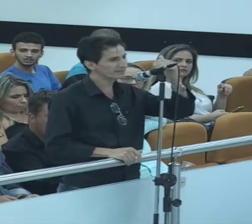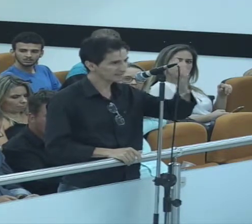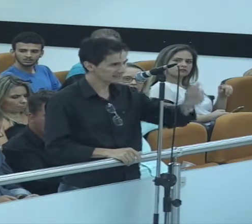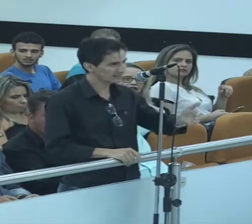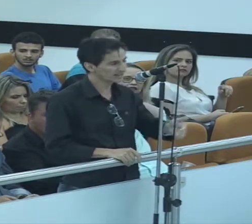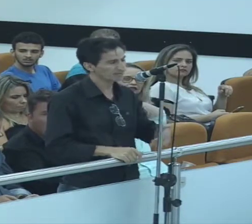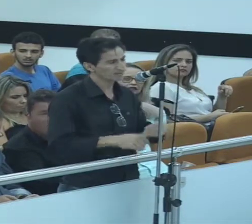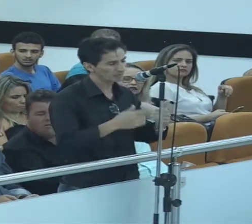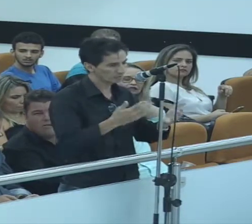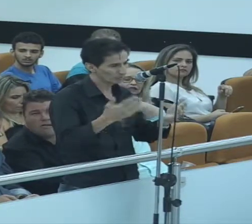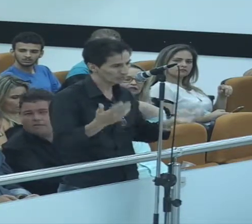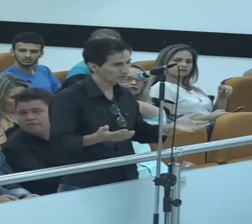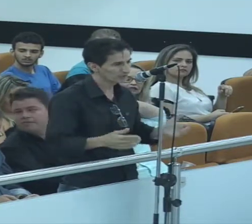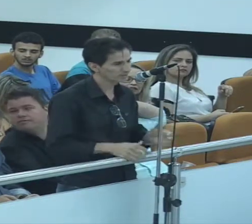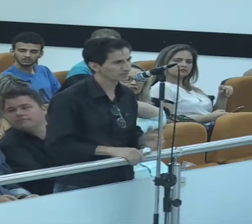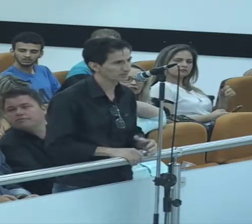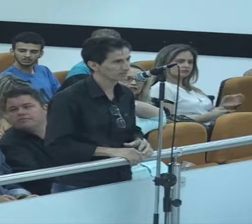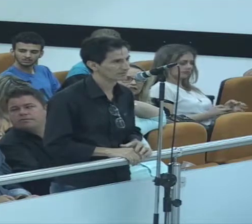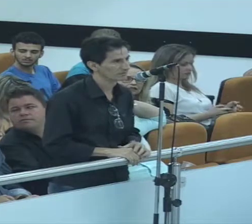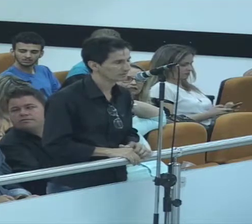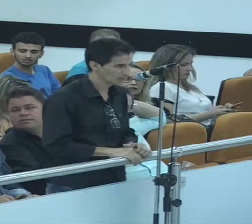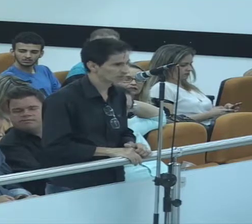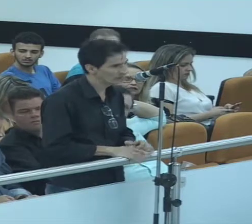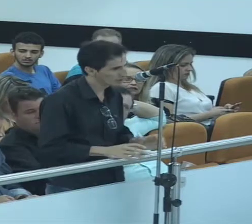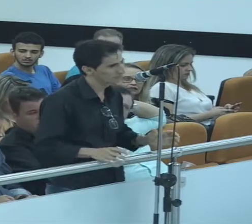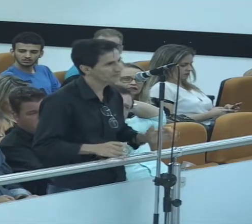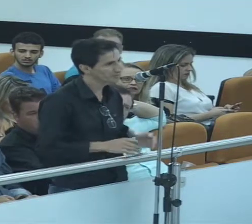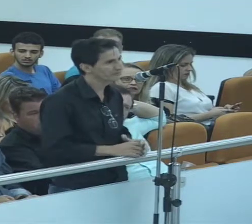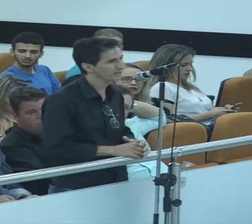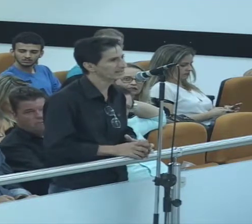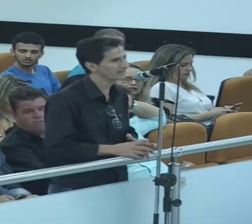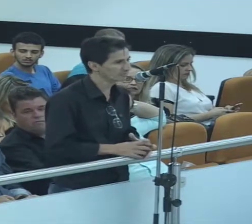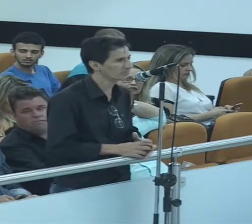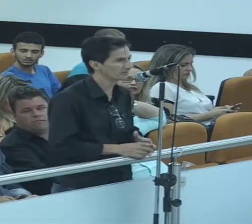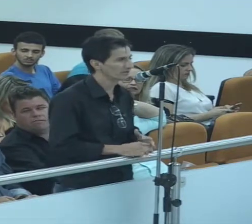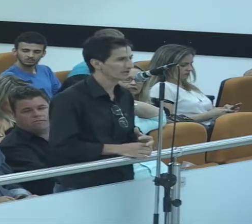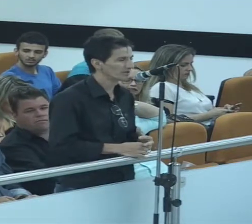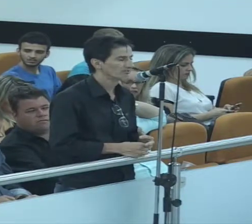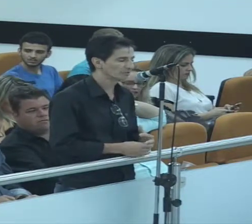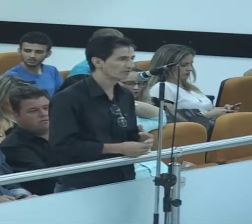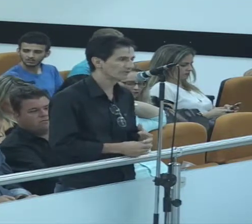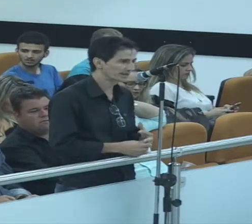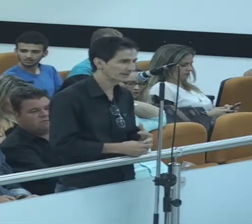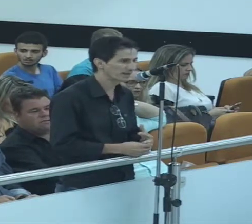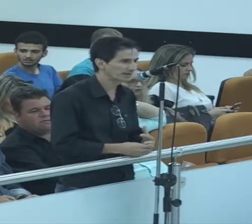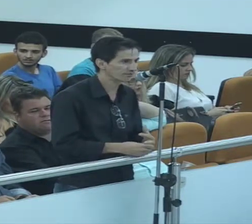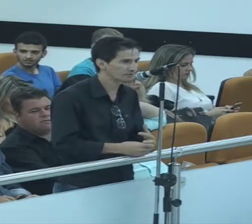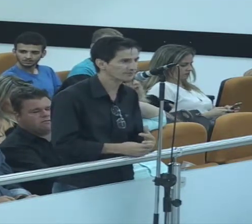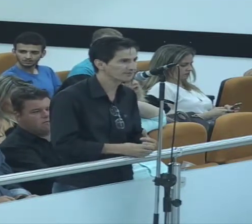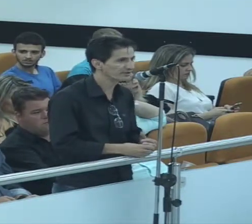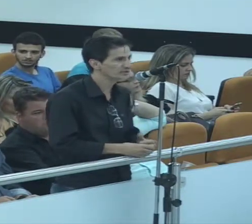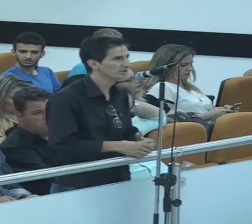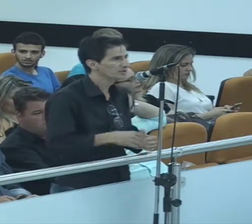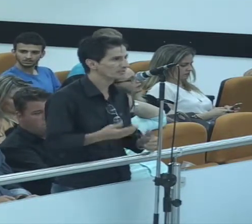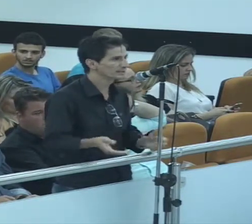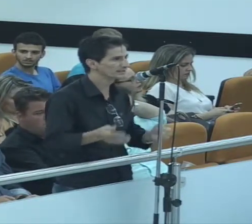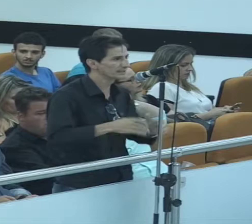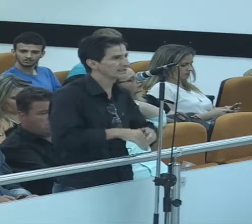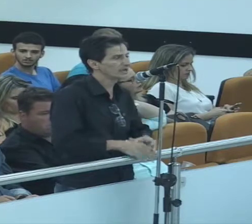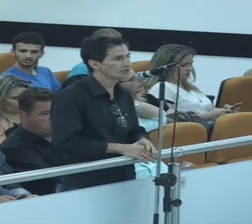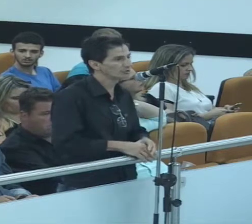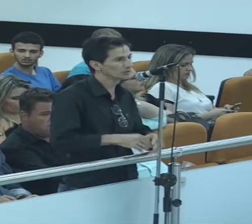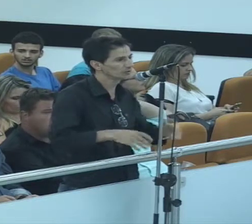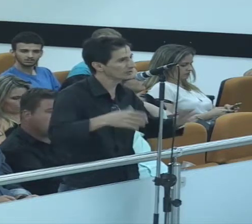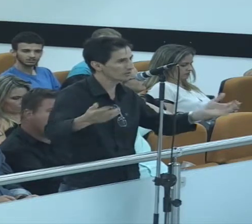quero finalizar o que eu tenho... Nós já contratamos. Então, tá ótimo, vou confiar recentemente. Vou confiar na palavra do prefeito, porque